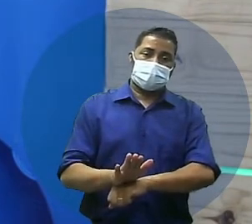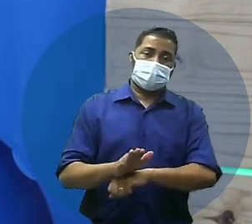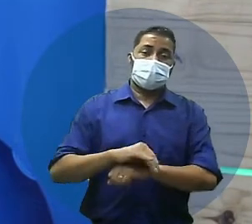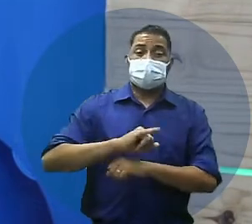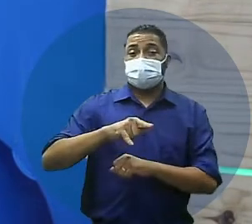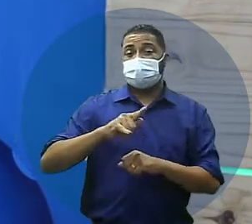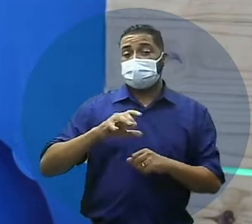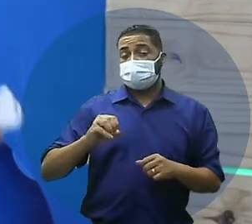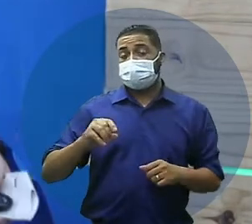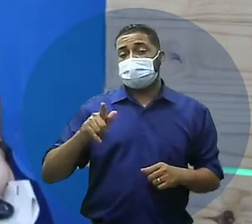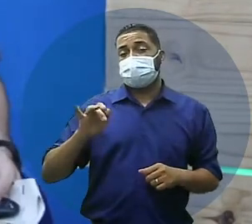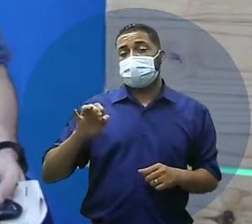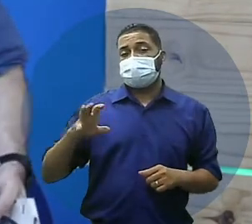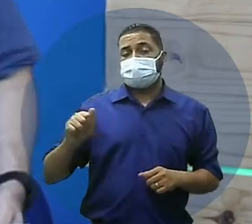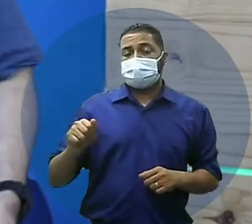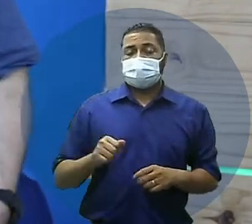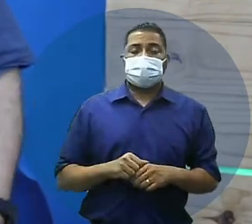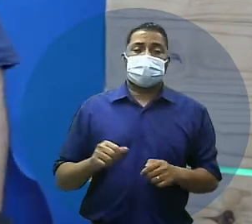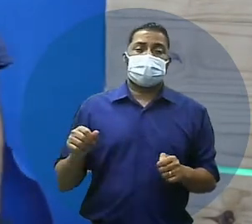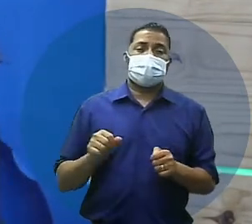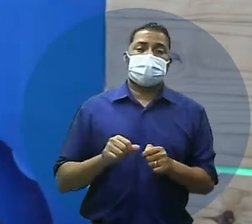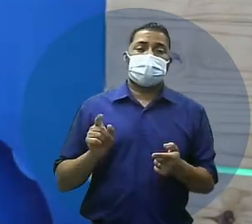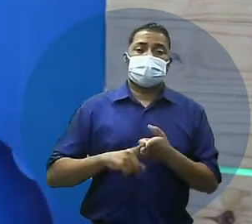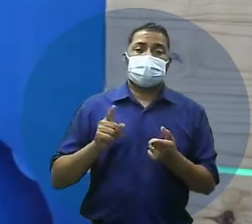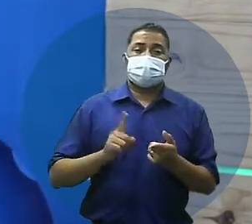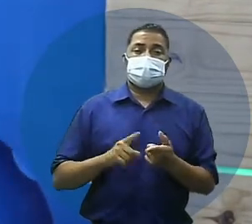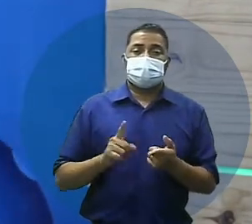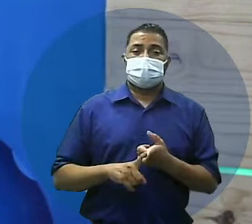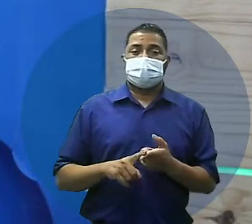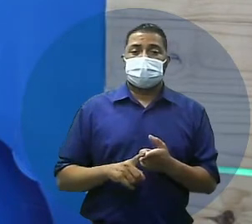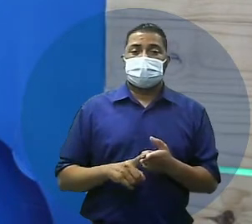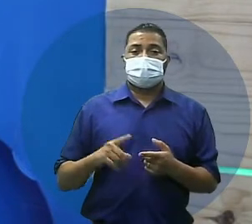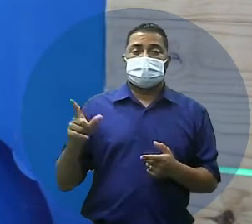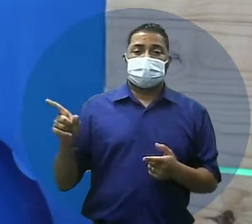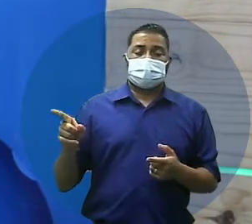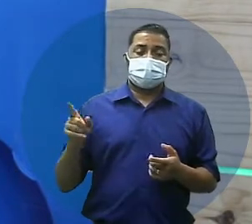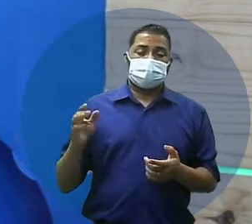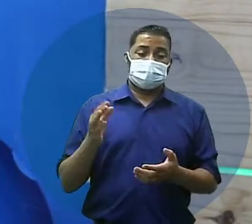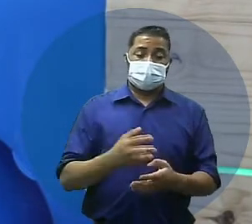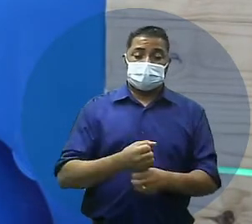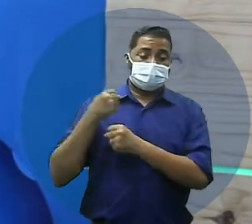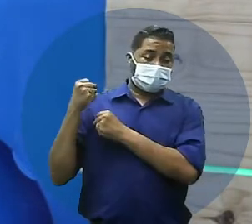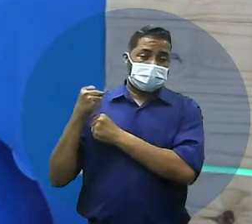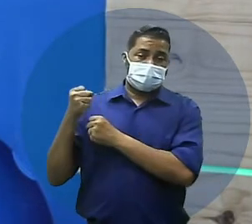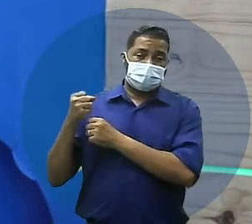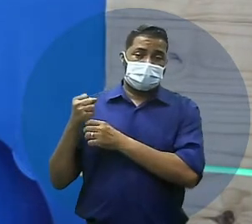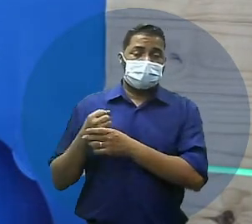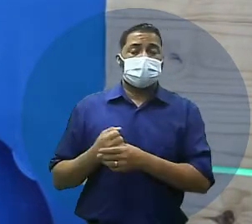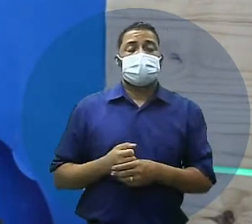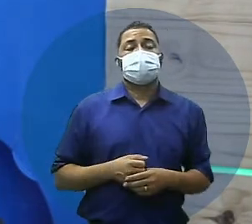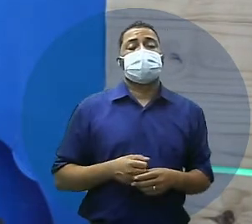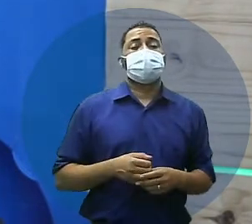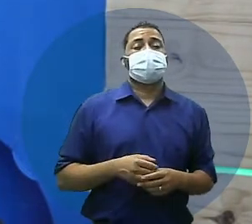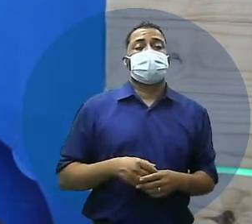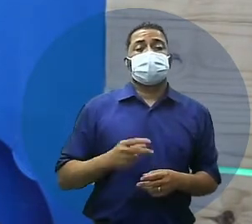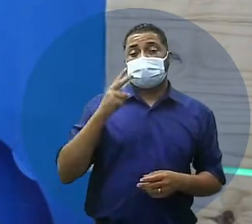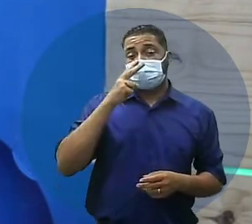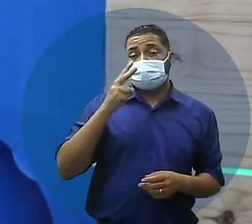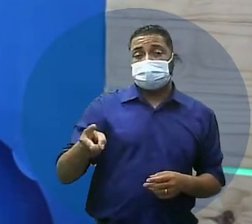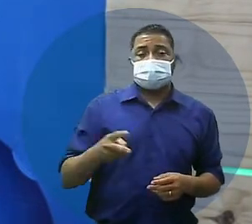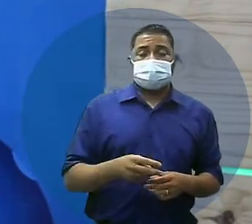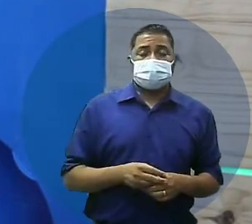João Goulart, que foi destituído, ele também foi retirado à força ele foi forçado